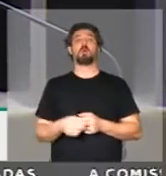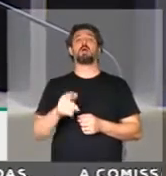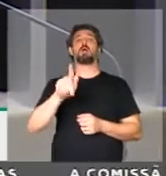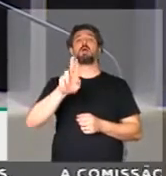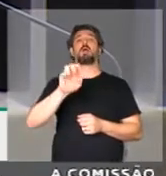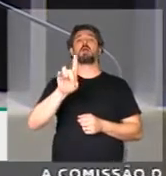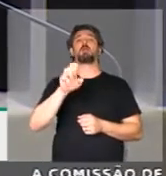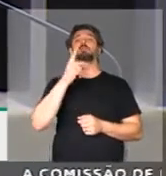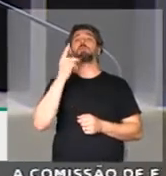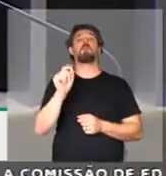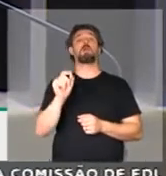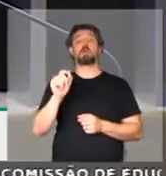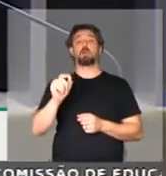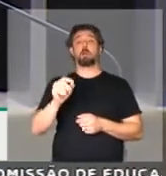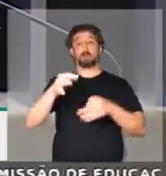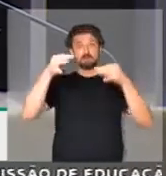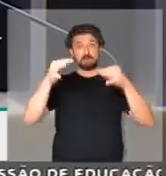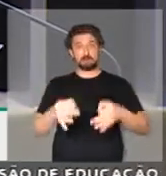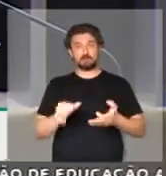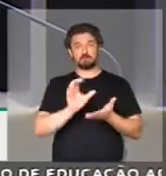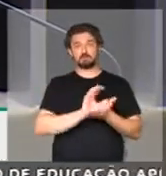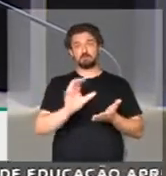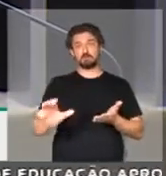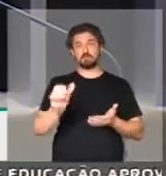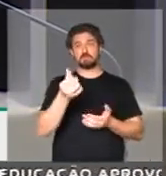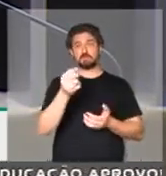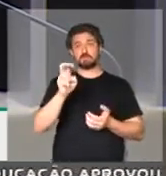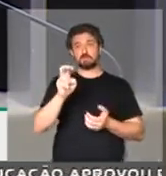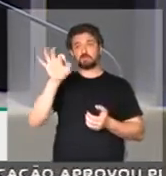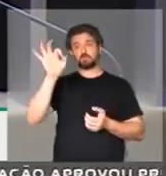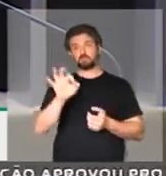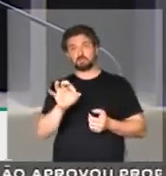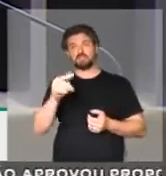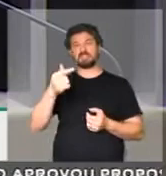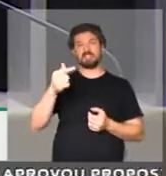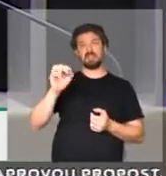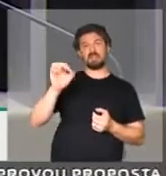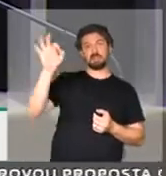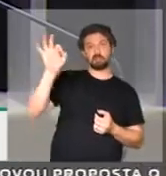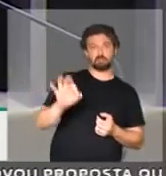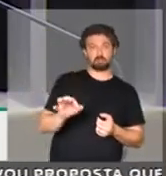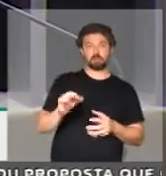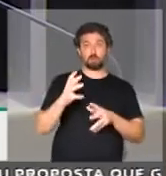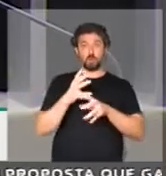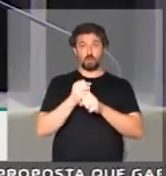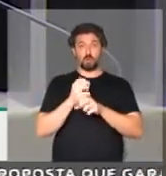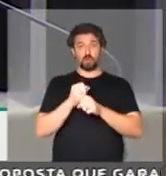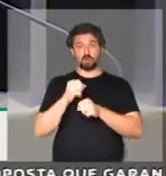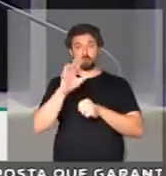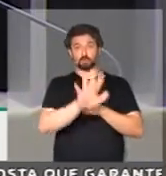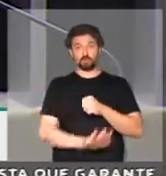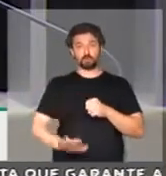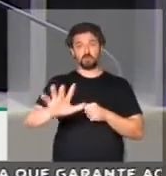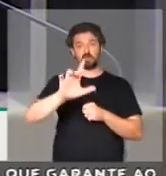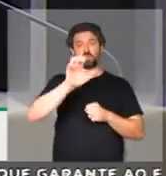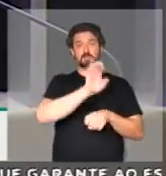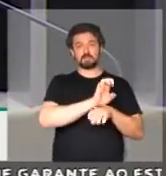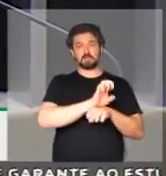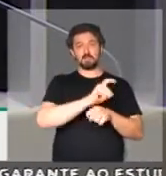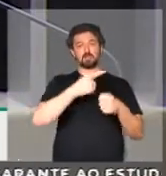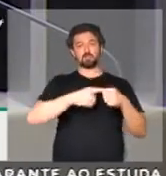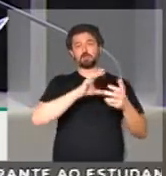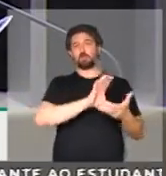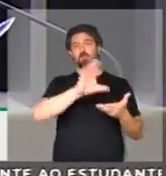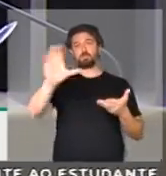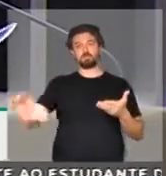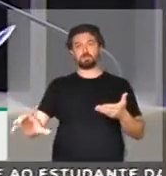o correto seria repassar de 65% a 70% do orçamento aos estados e municípios